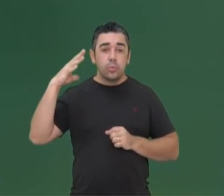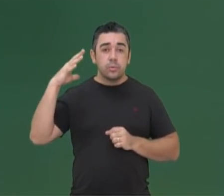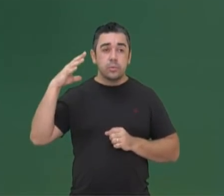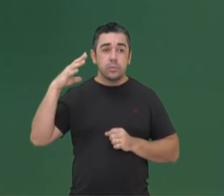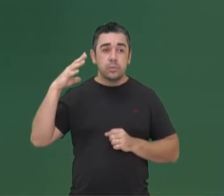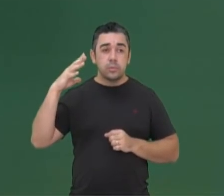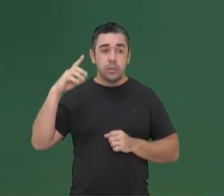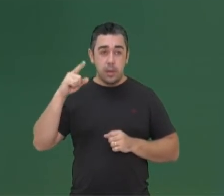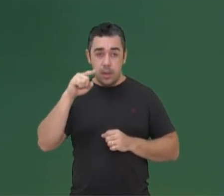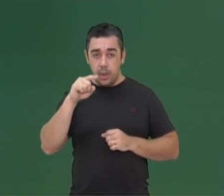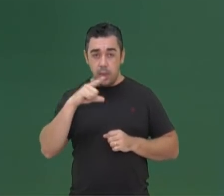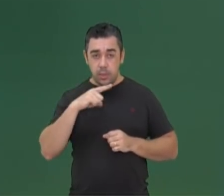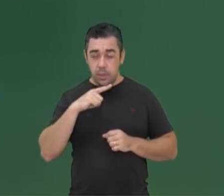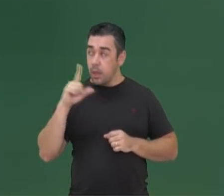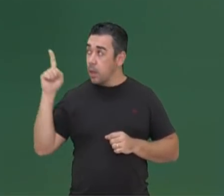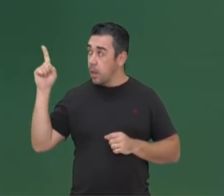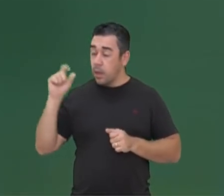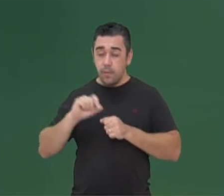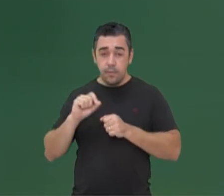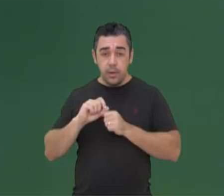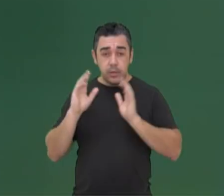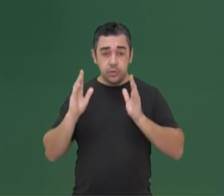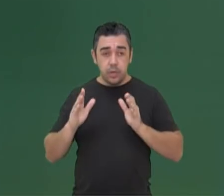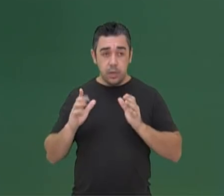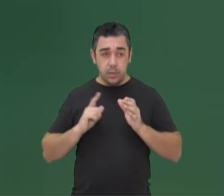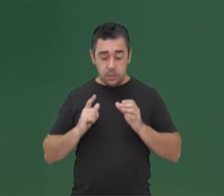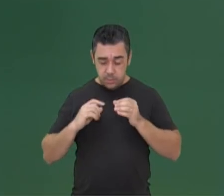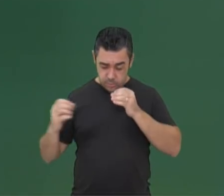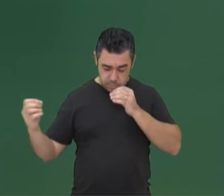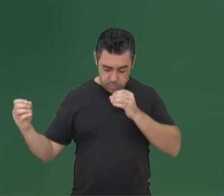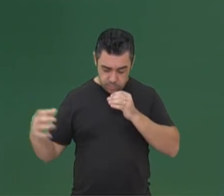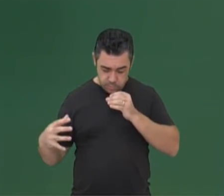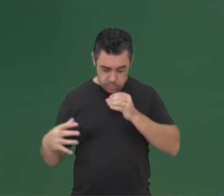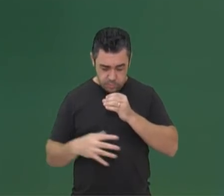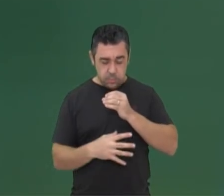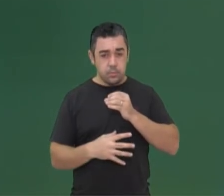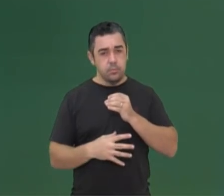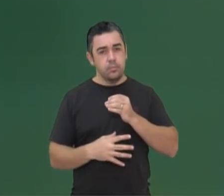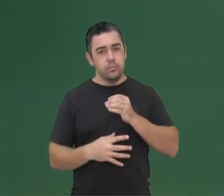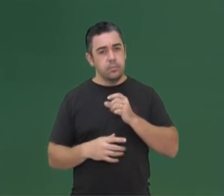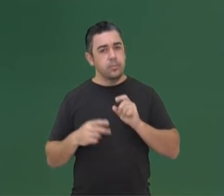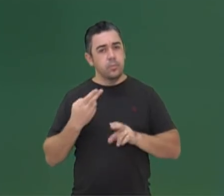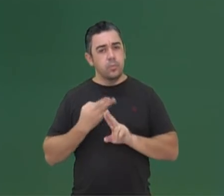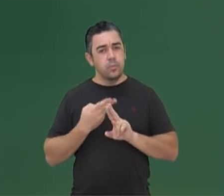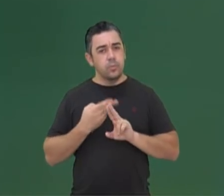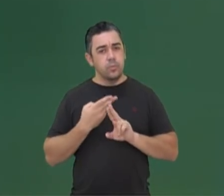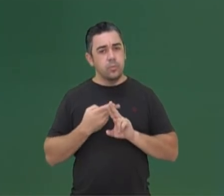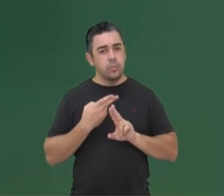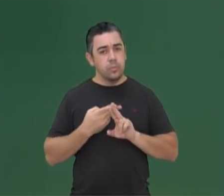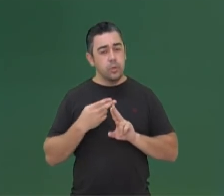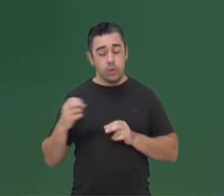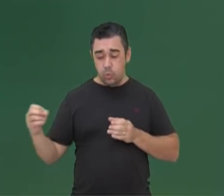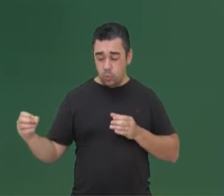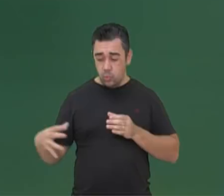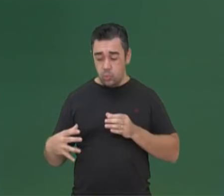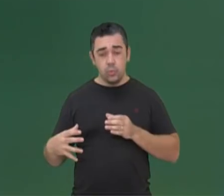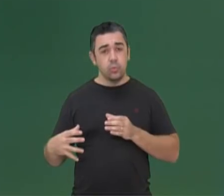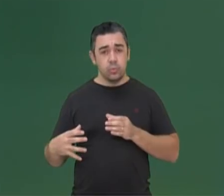luz. E nesse microscópio de Robert Hooke, a gente tem a utilização de